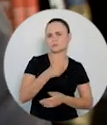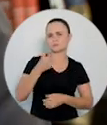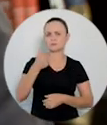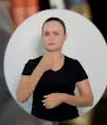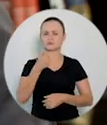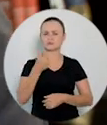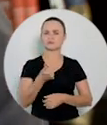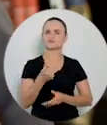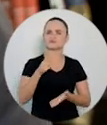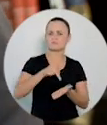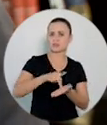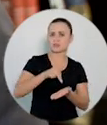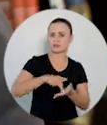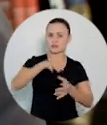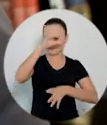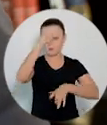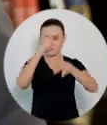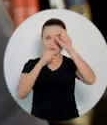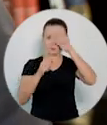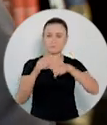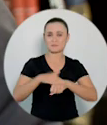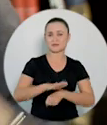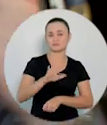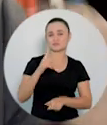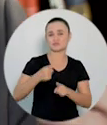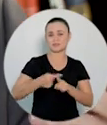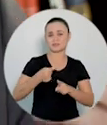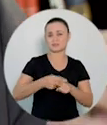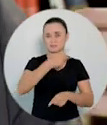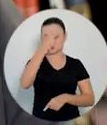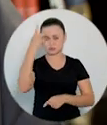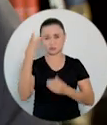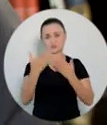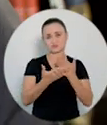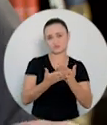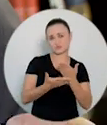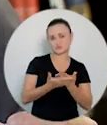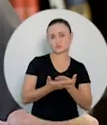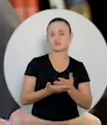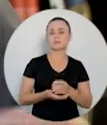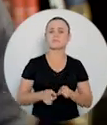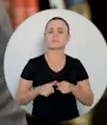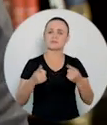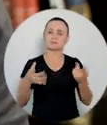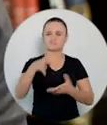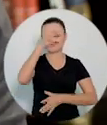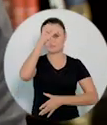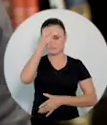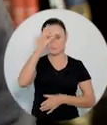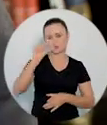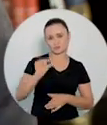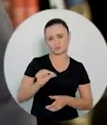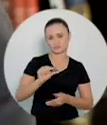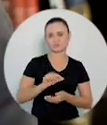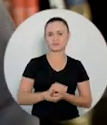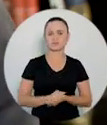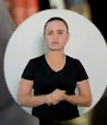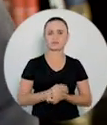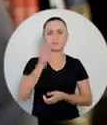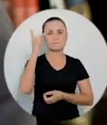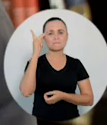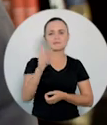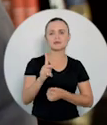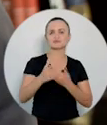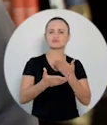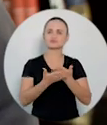melhor, para de fato aprender mais. As pessoas estudam muito, mas elas aprendem pouco. Com a técnica de estudo você consegue juntar as duas coisas, para fazer com que o seu estudo